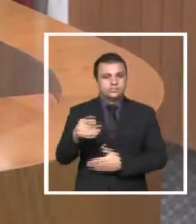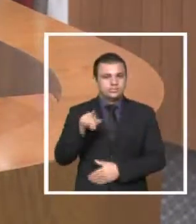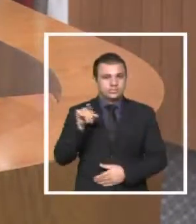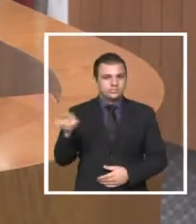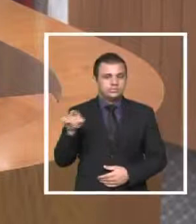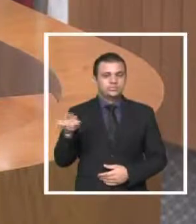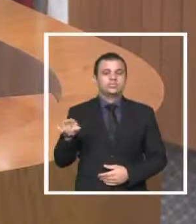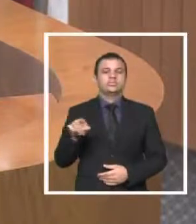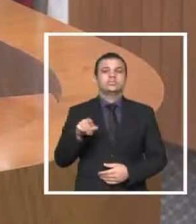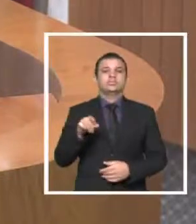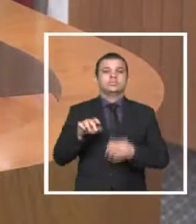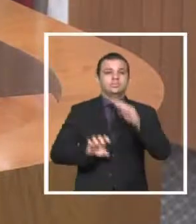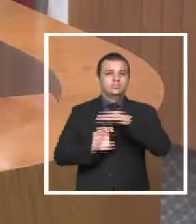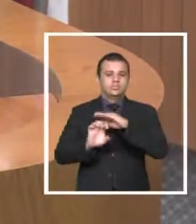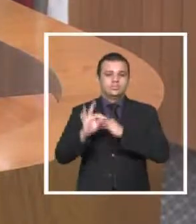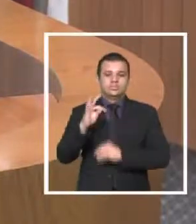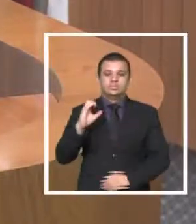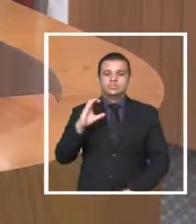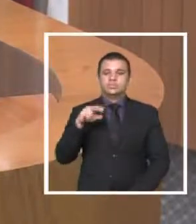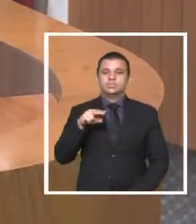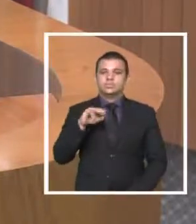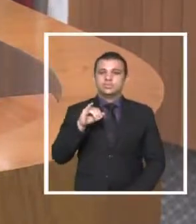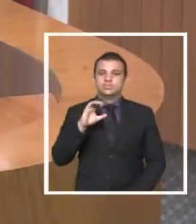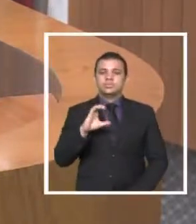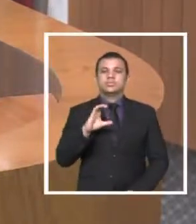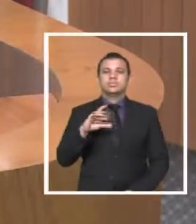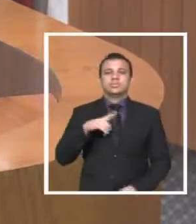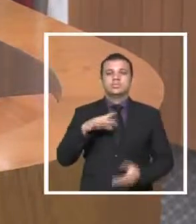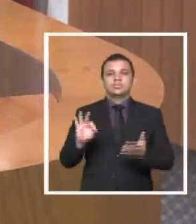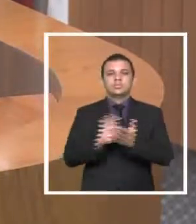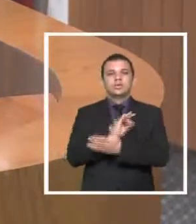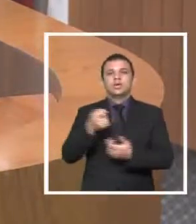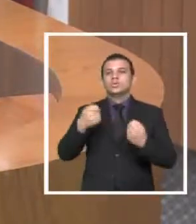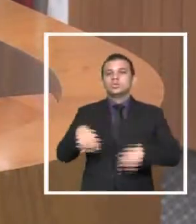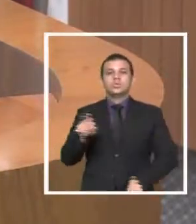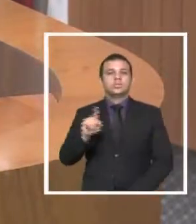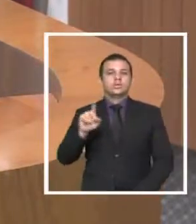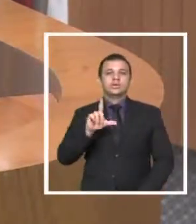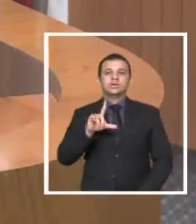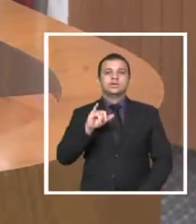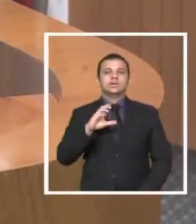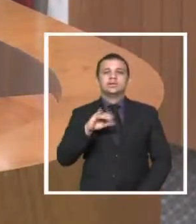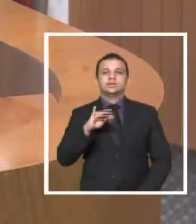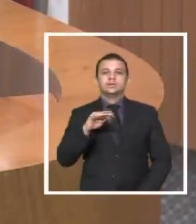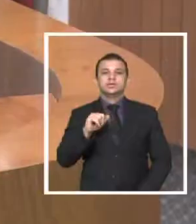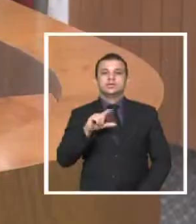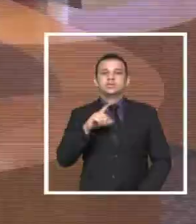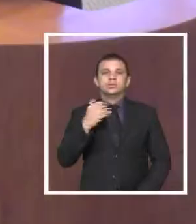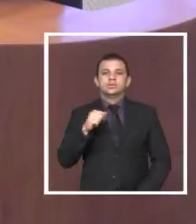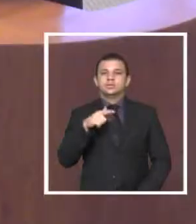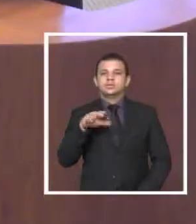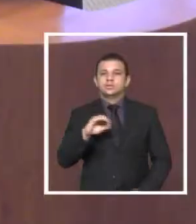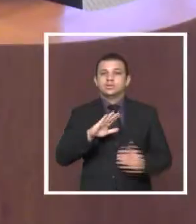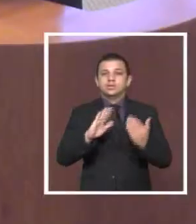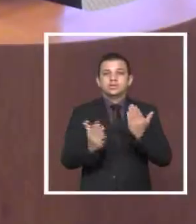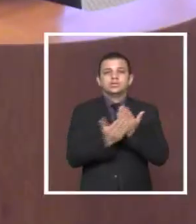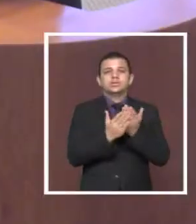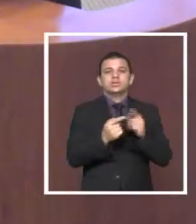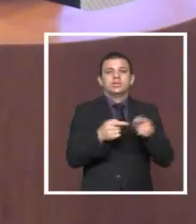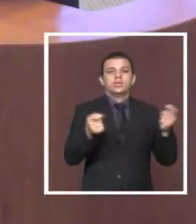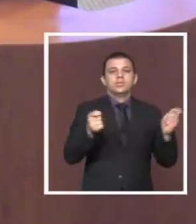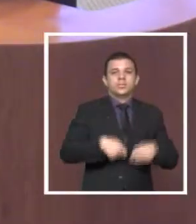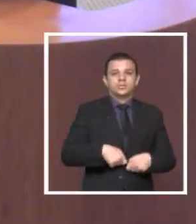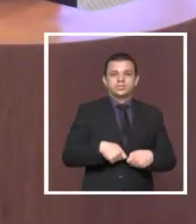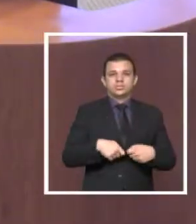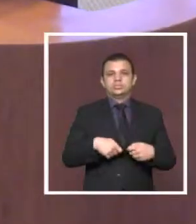de licitação, juntou uma declaração de capacidade técnica de uma empresa privada dizendo que a Tecnic